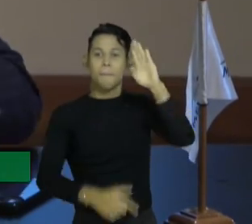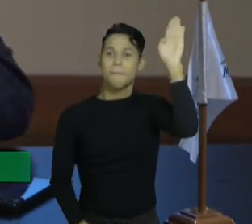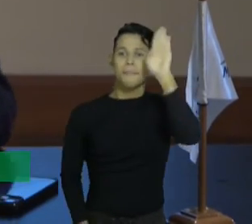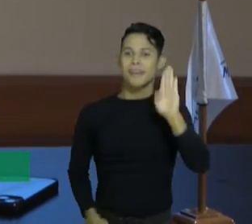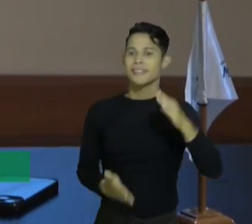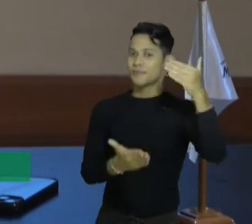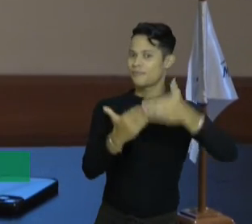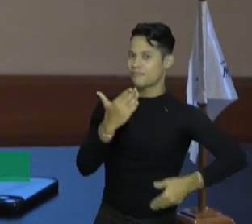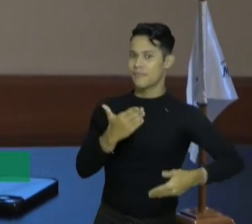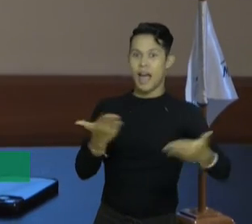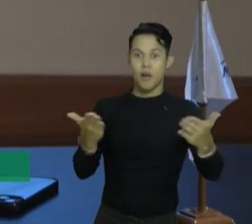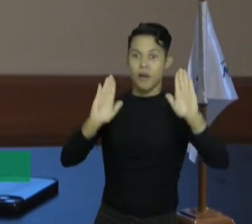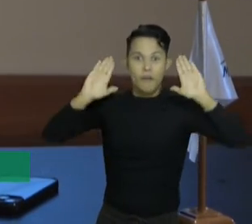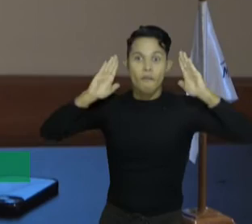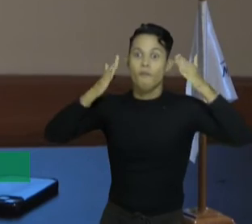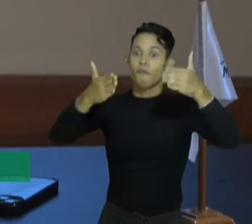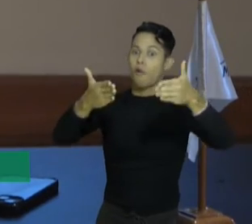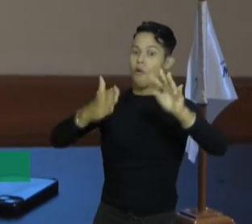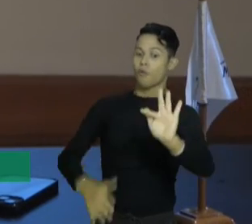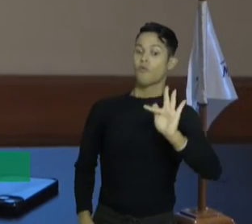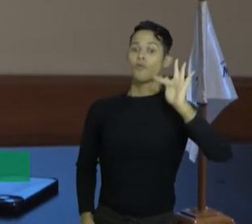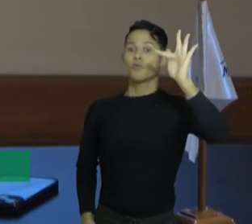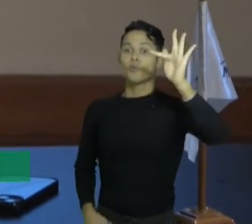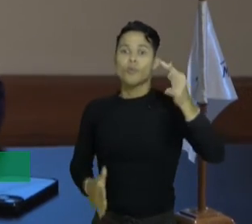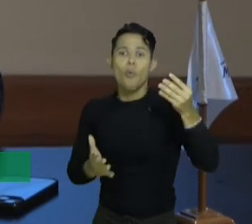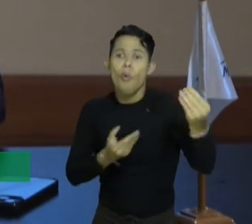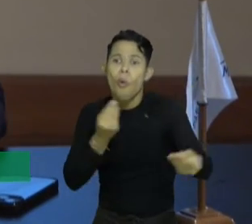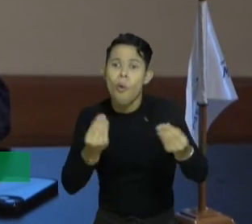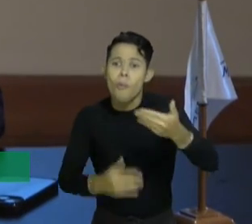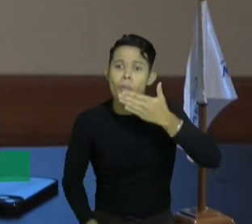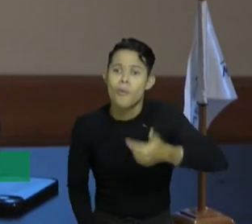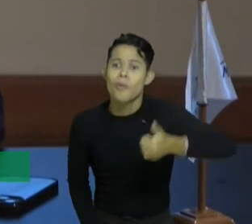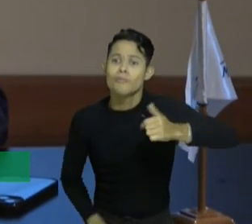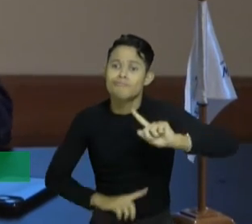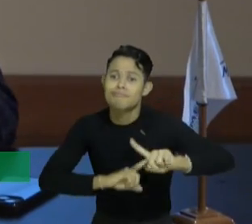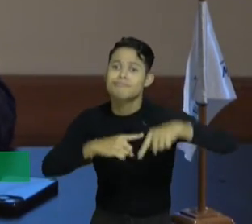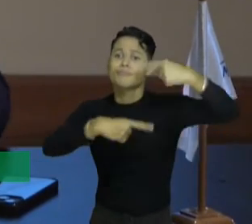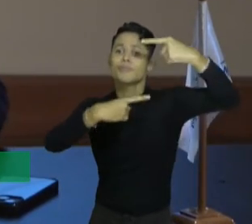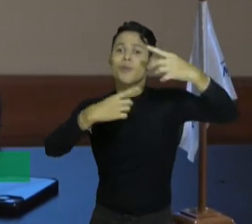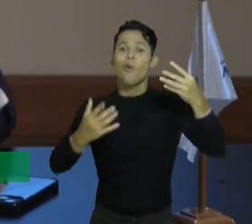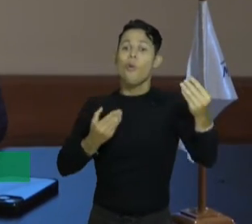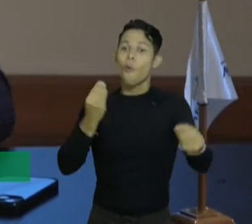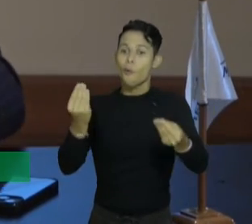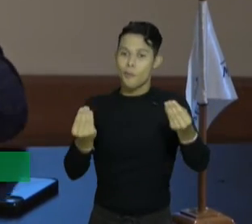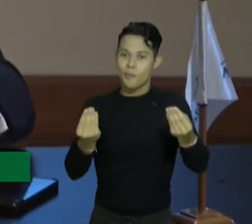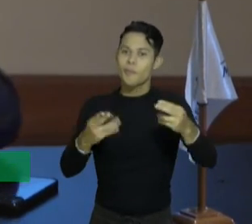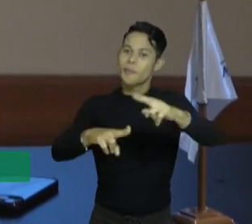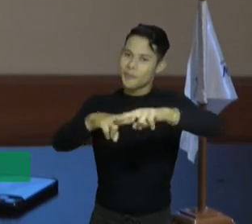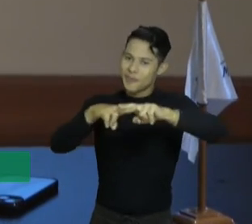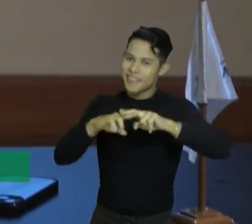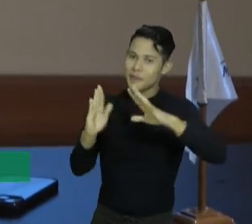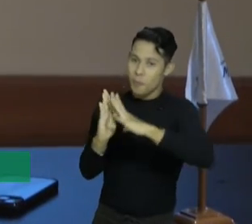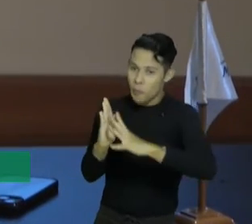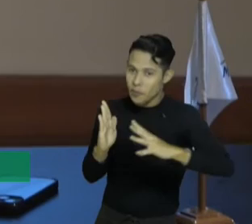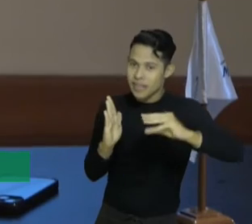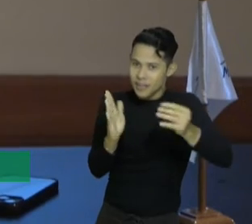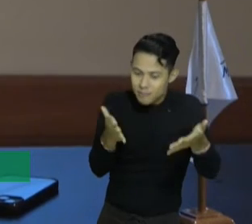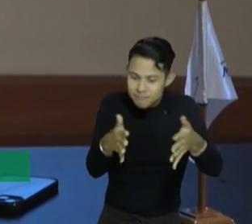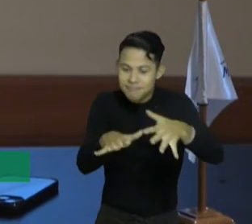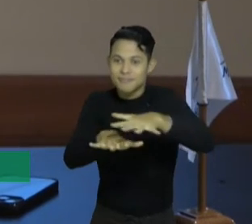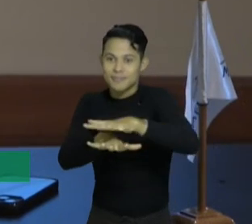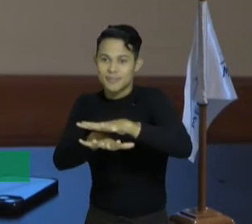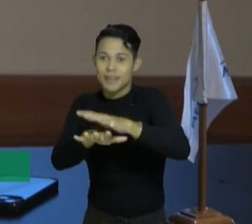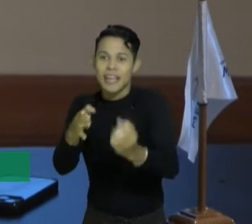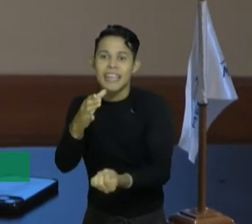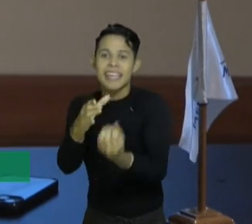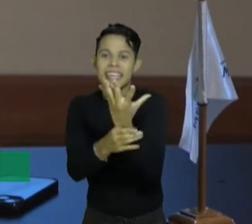a gente tem que olhar paraa frente o que que a gente faz agora e como fazer então que modelo de integração é Esse era o ponto a gente deve adotar na